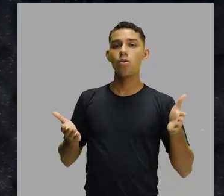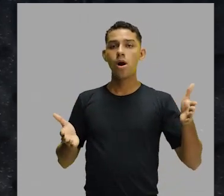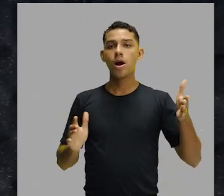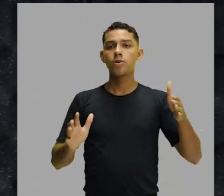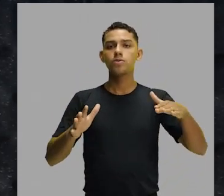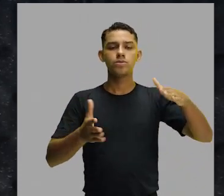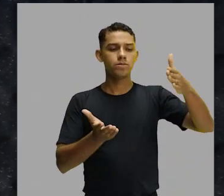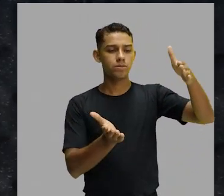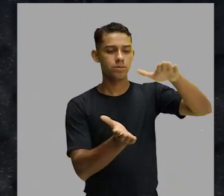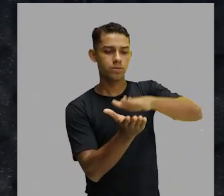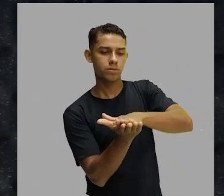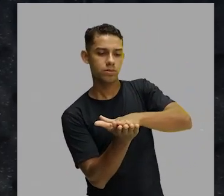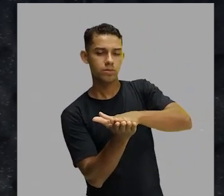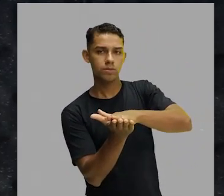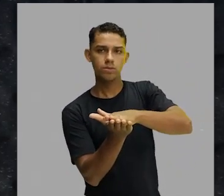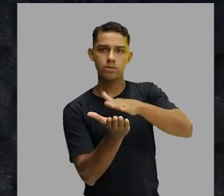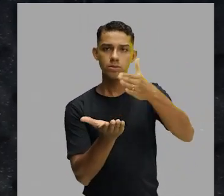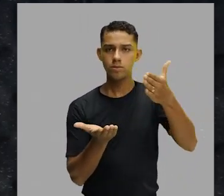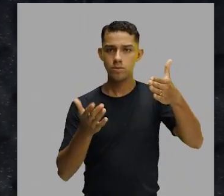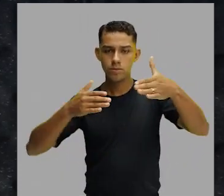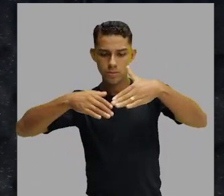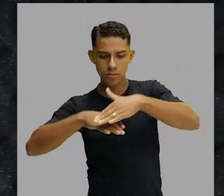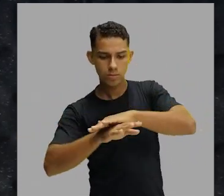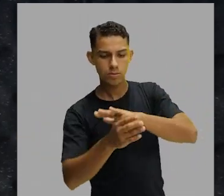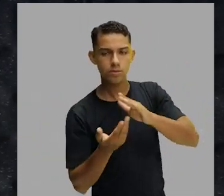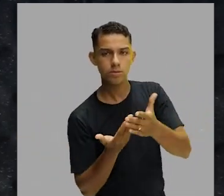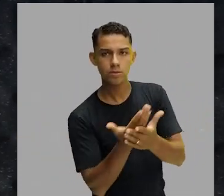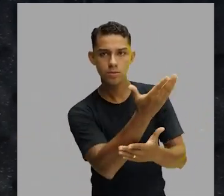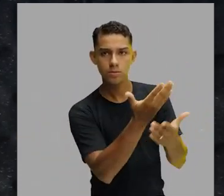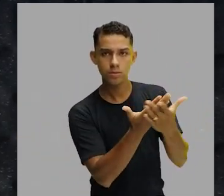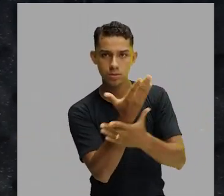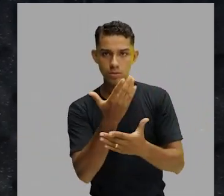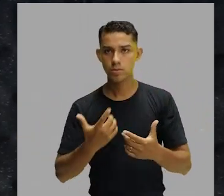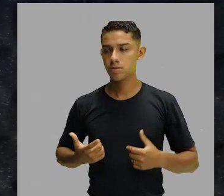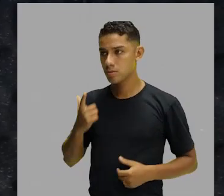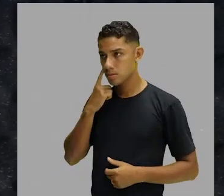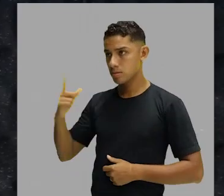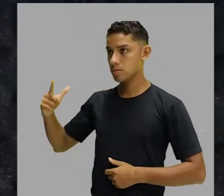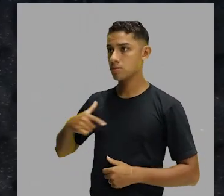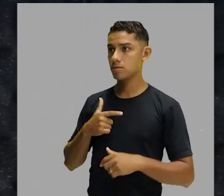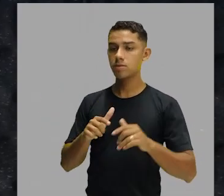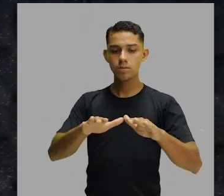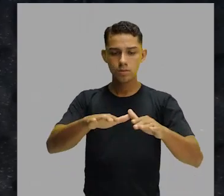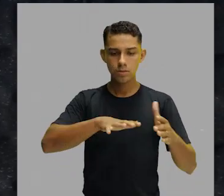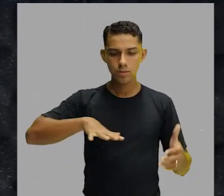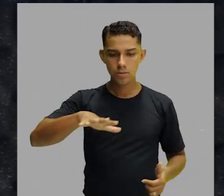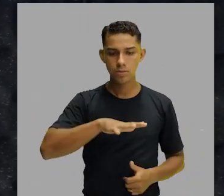impressora. Parece, né? A bandeja de uma impressora. Aí você tem no meio